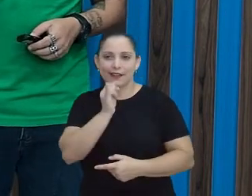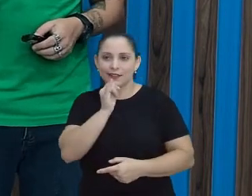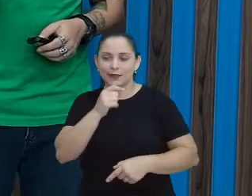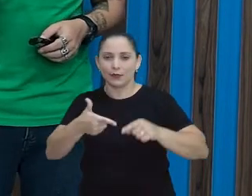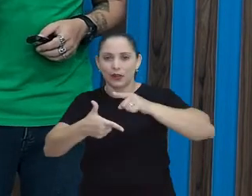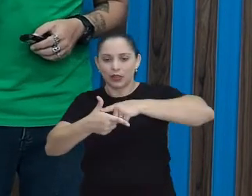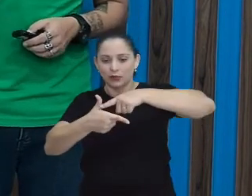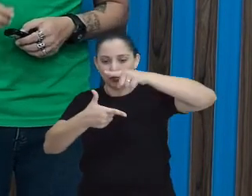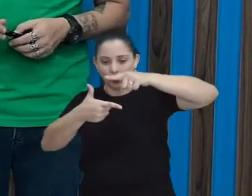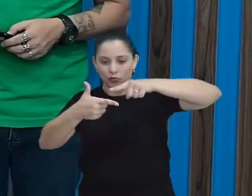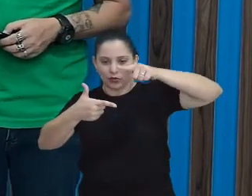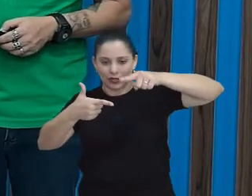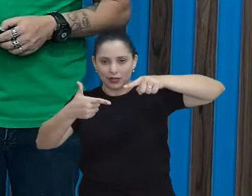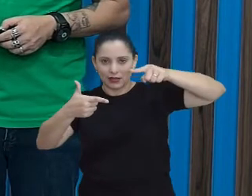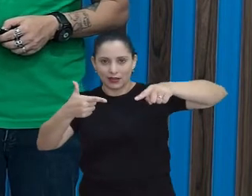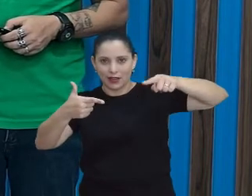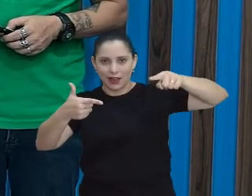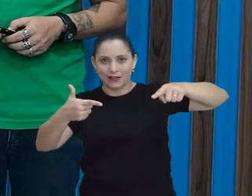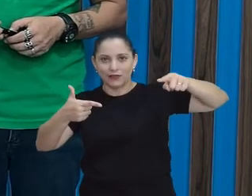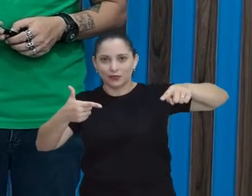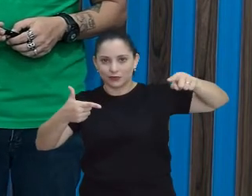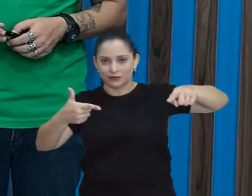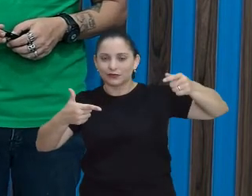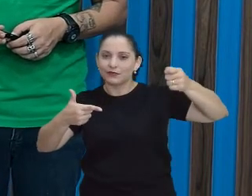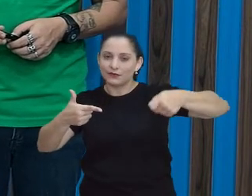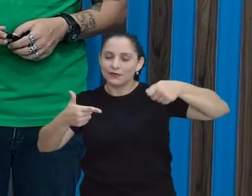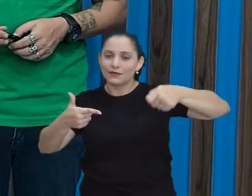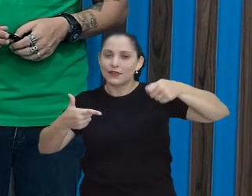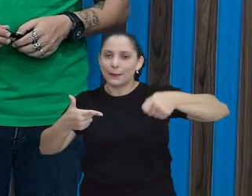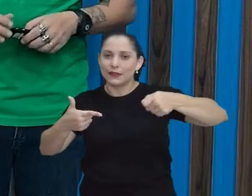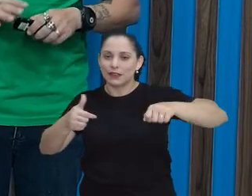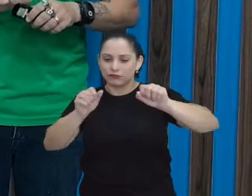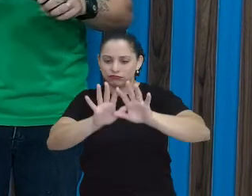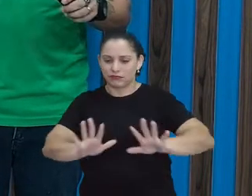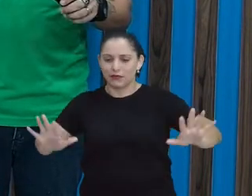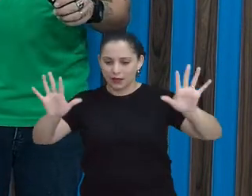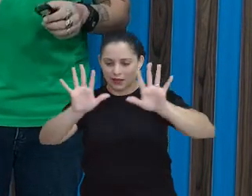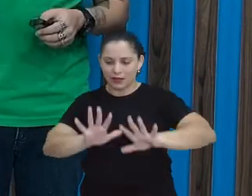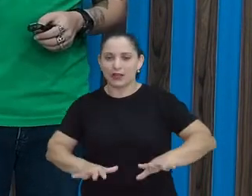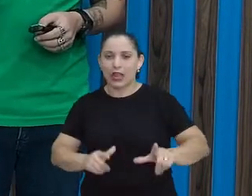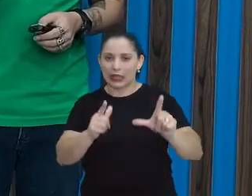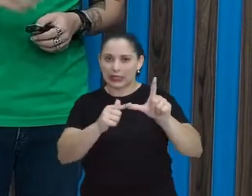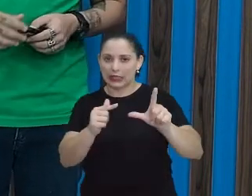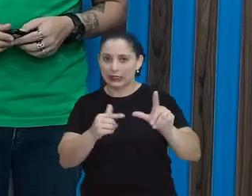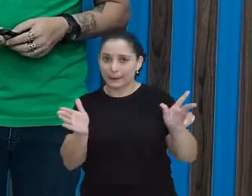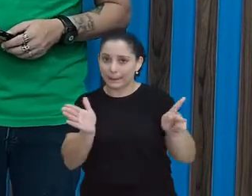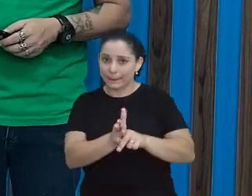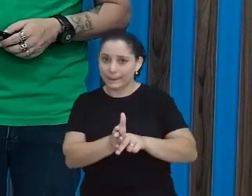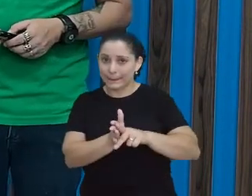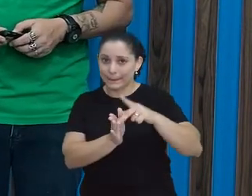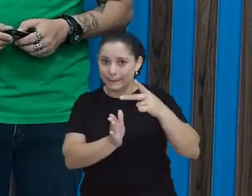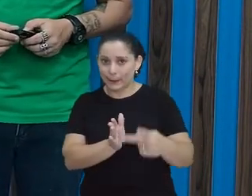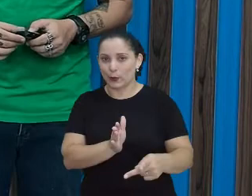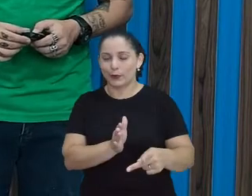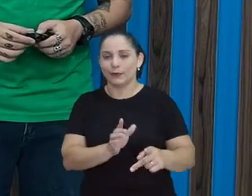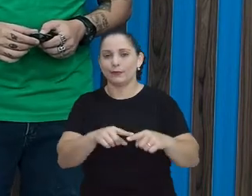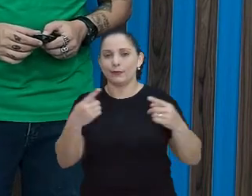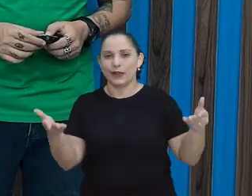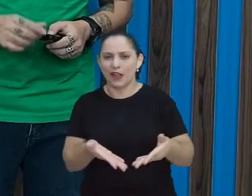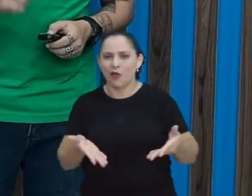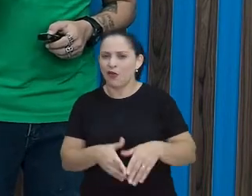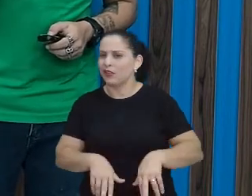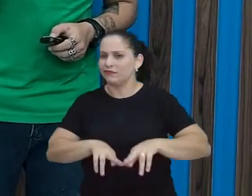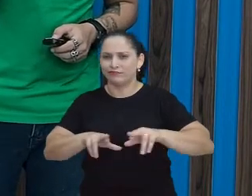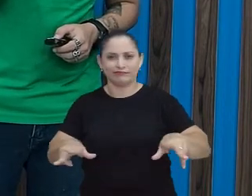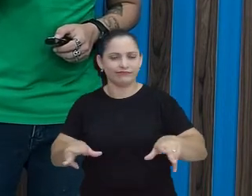gente vai precisar fazer uma escolha específica de determinado tipo de letra. Mas tirando isso, a gente vai perceber que não tem muita